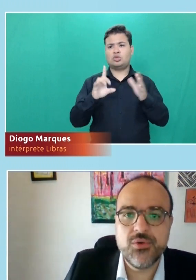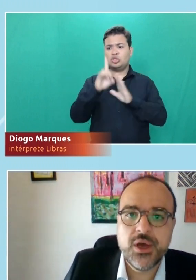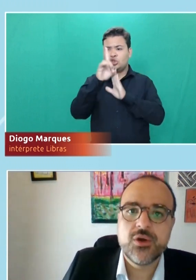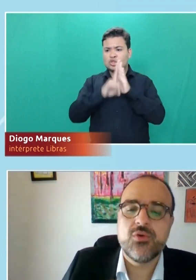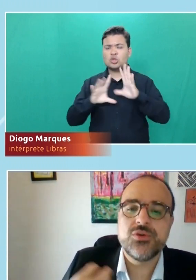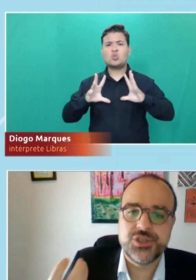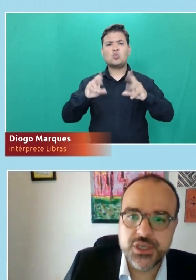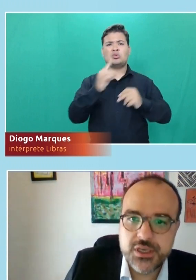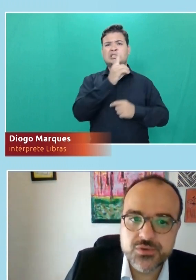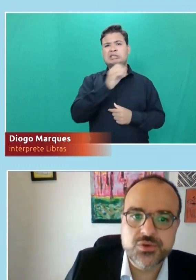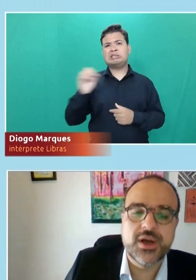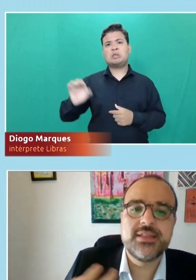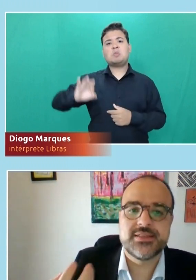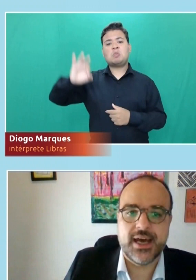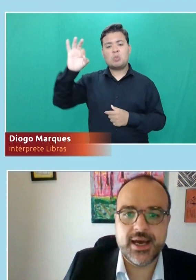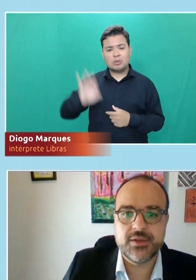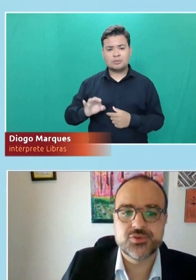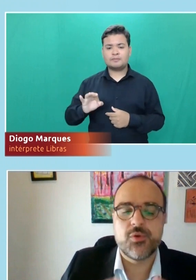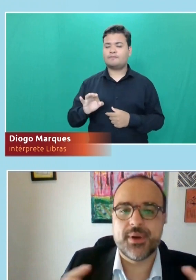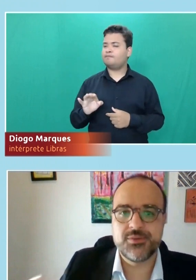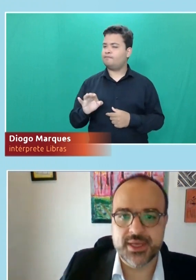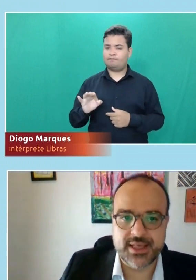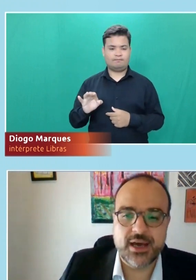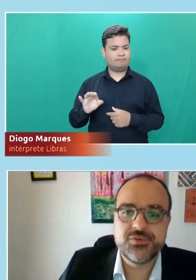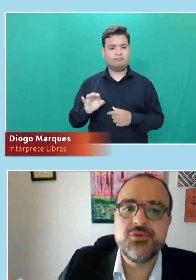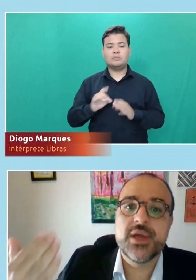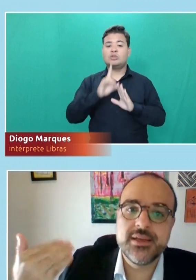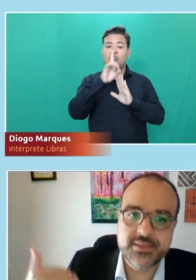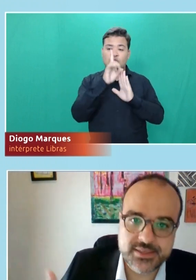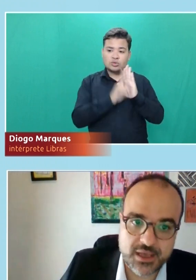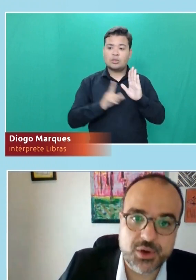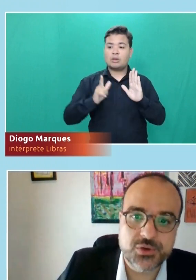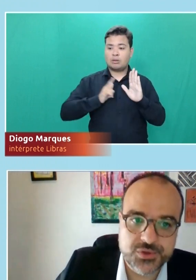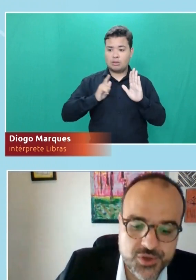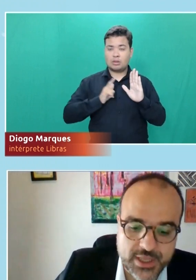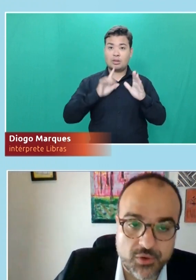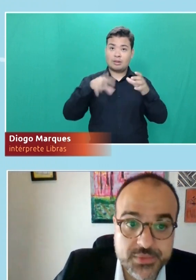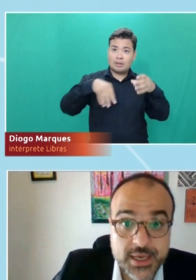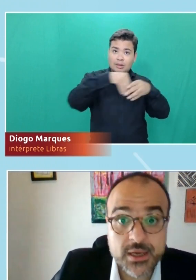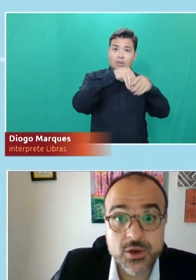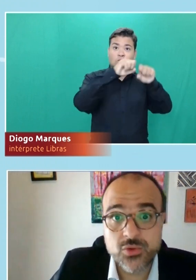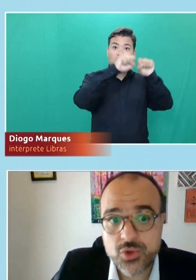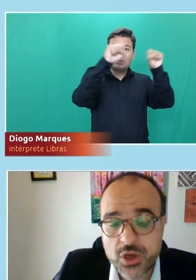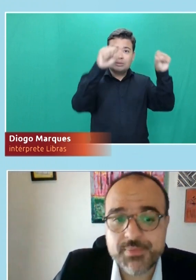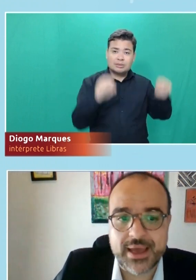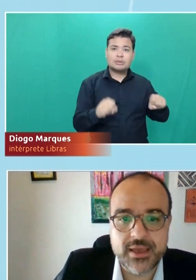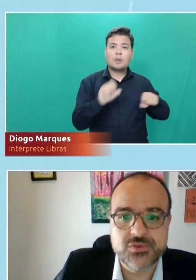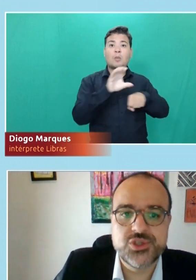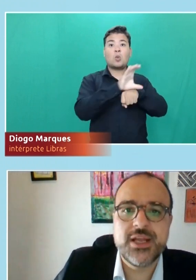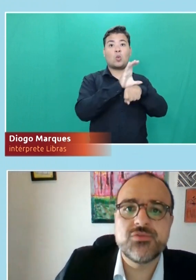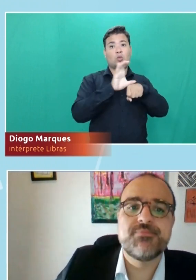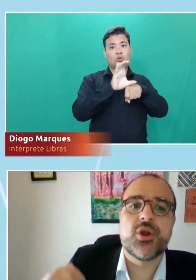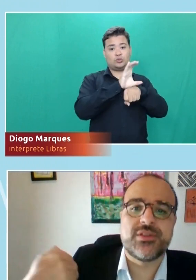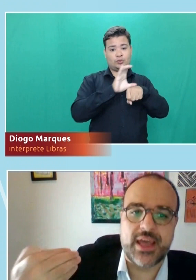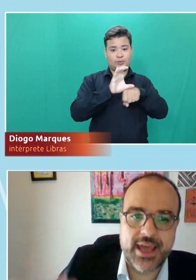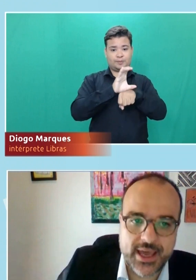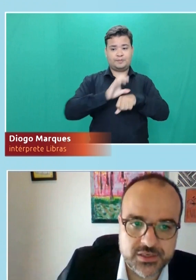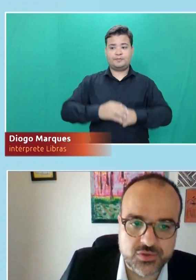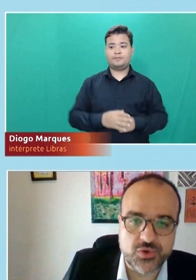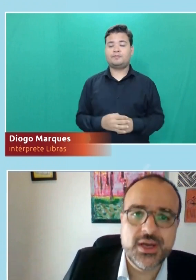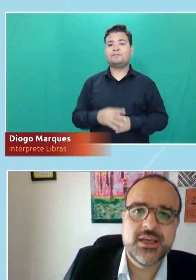direitos estão contidos, organizados, compartimentados em um grande sistema constitucional. No nosso país, o direito